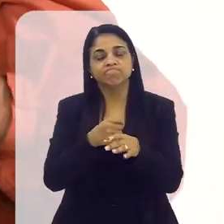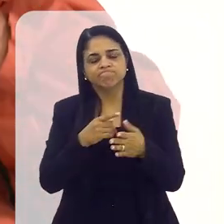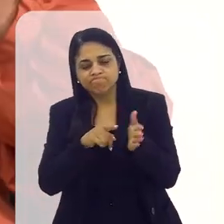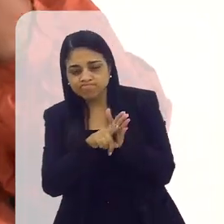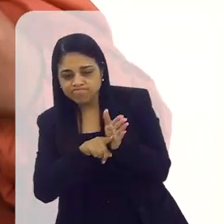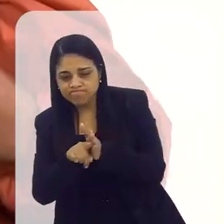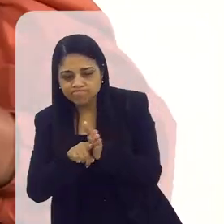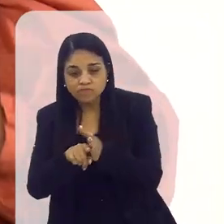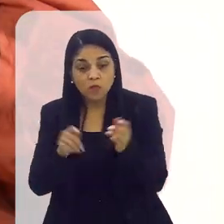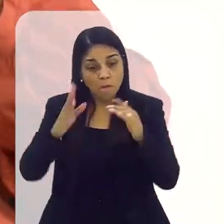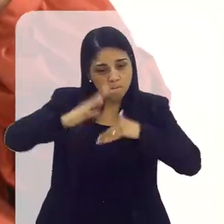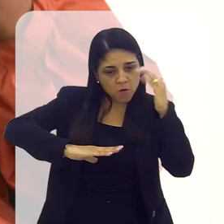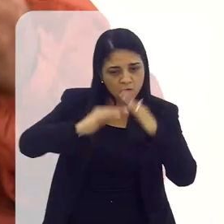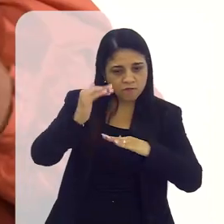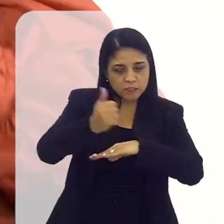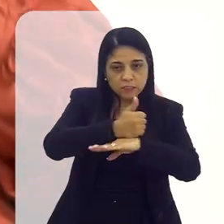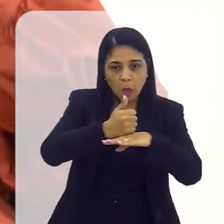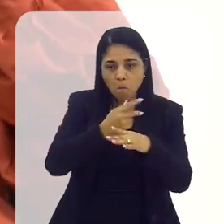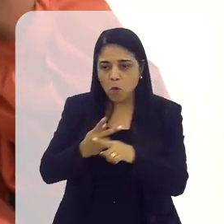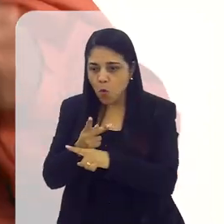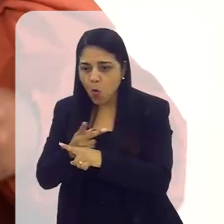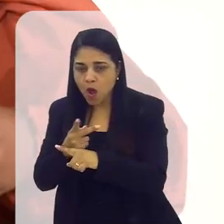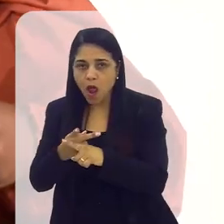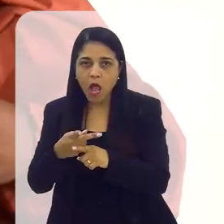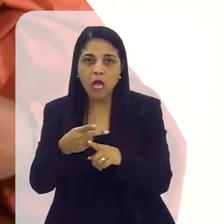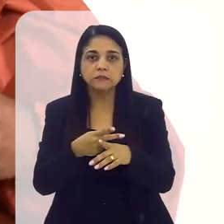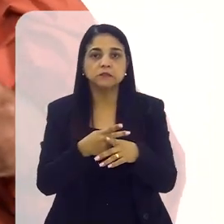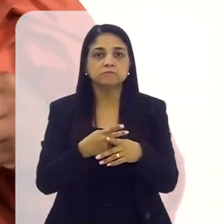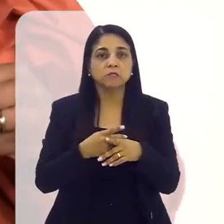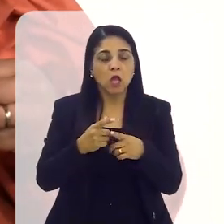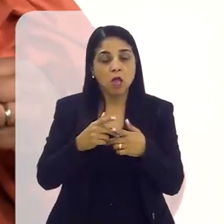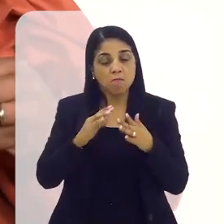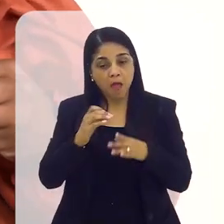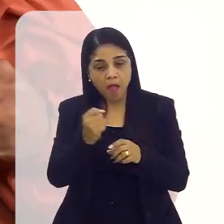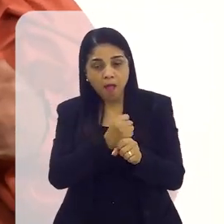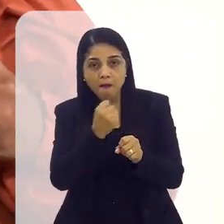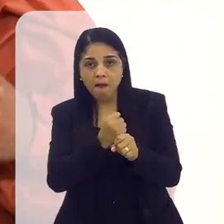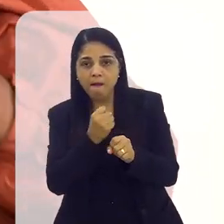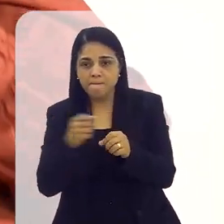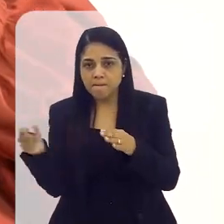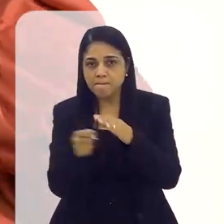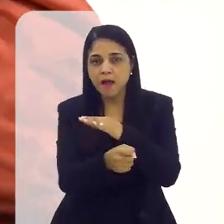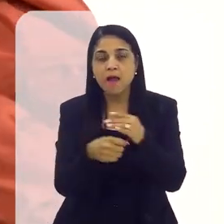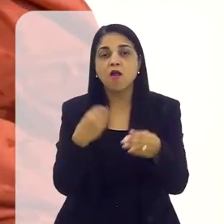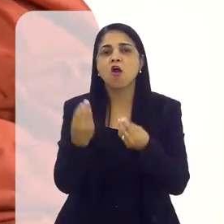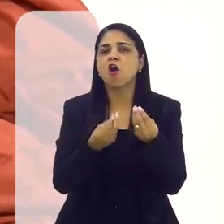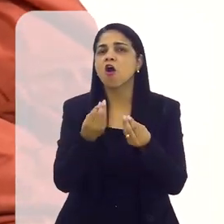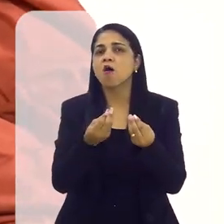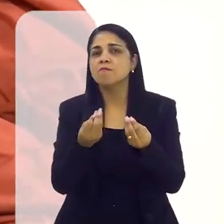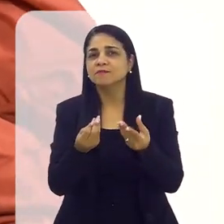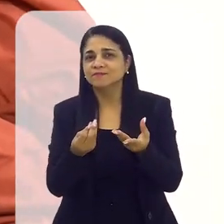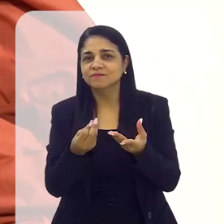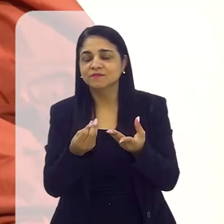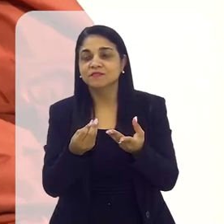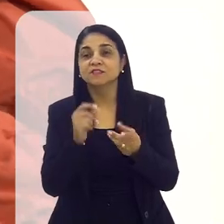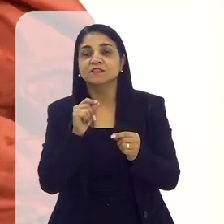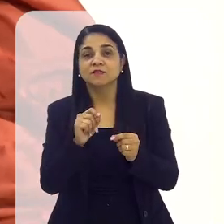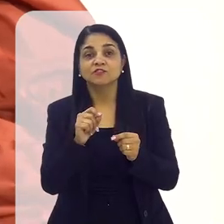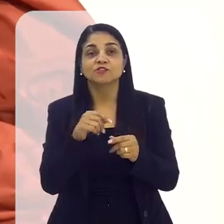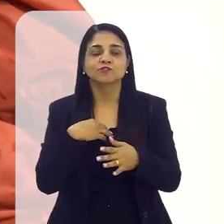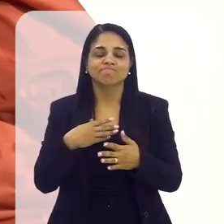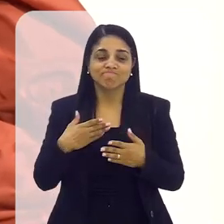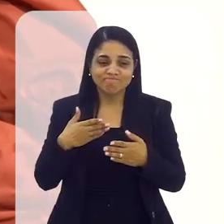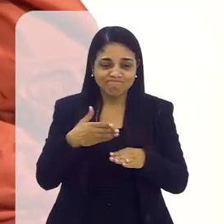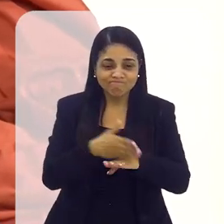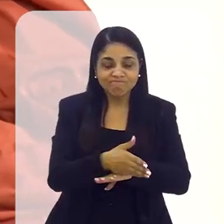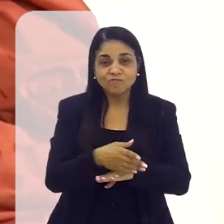está pedindo, o que está em evidência, qual é a profissão que está tendo procurada, está sendo muito procurada e não está tendo mão de obra. E aí, a gente entrou na parte